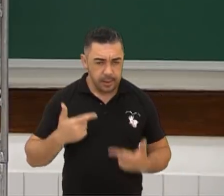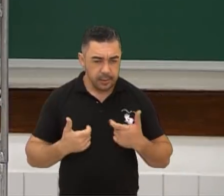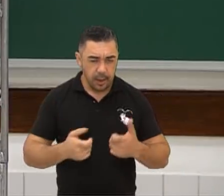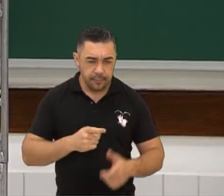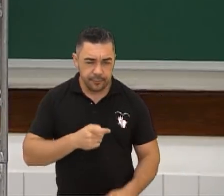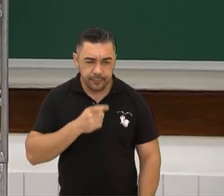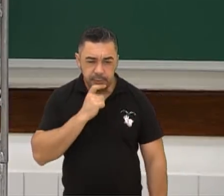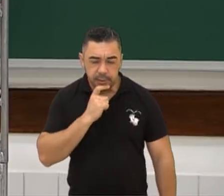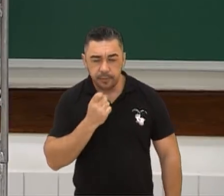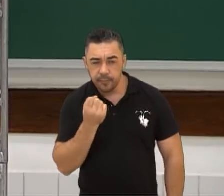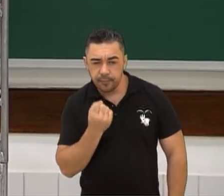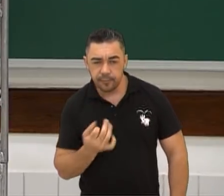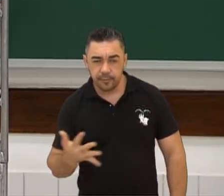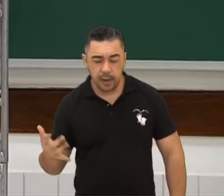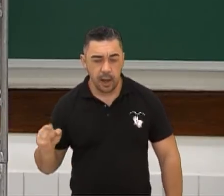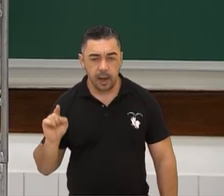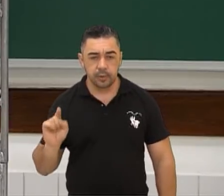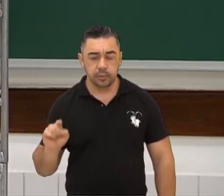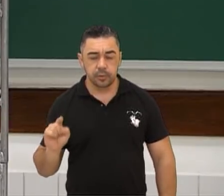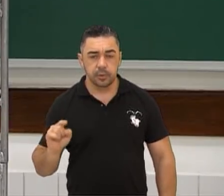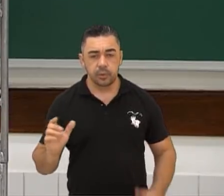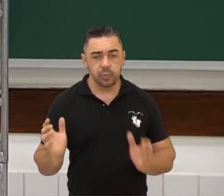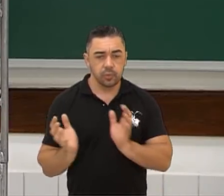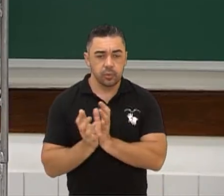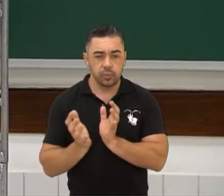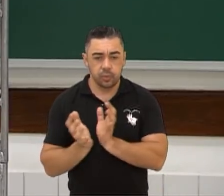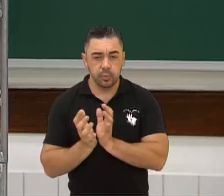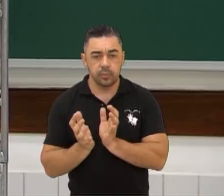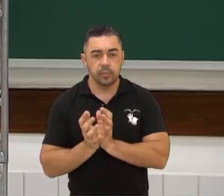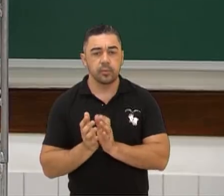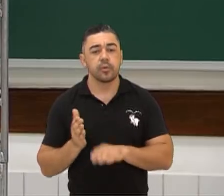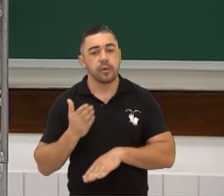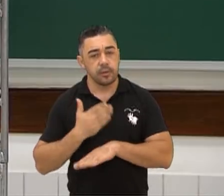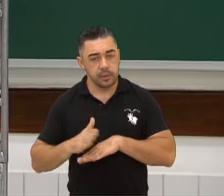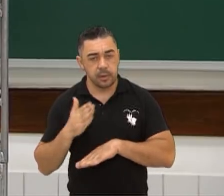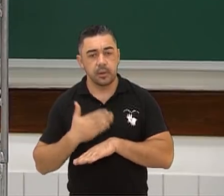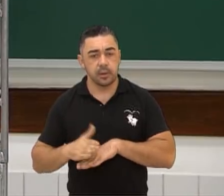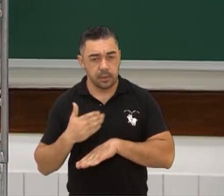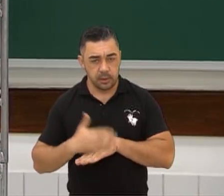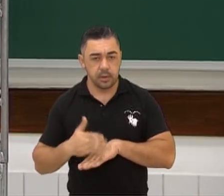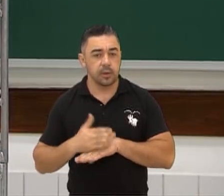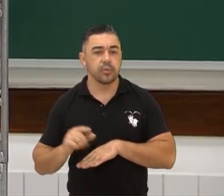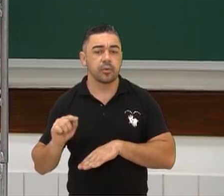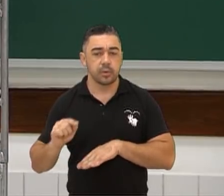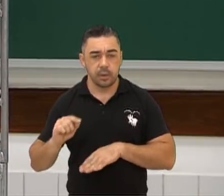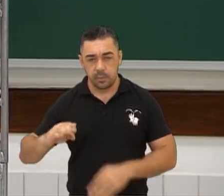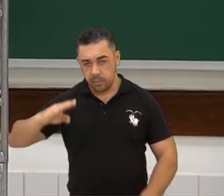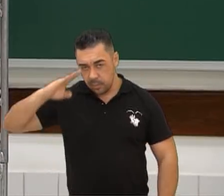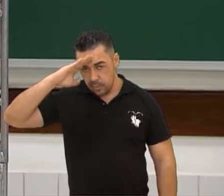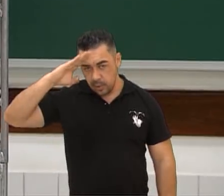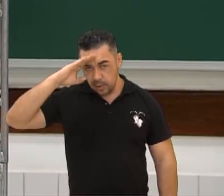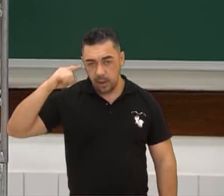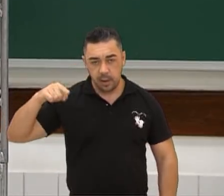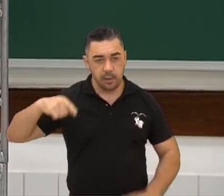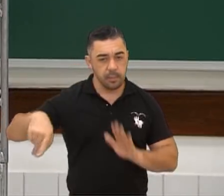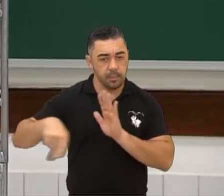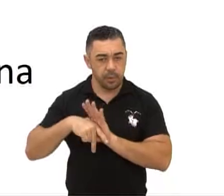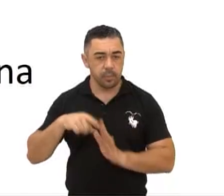que muitos desses rebeldes foram treinados por militares dos Estados